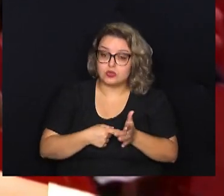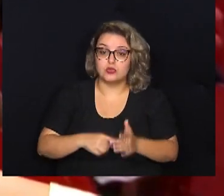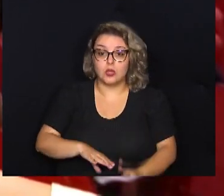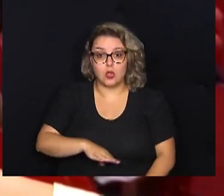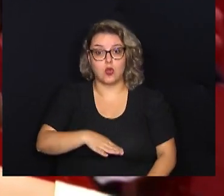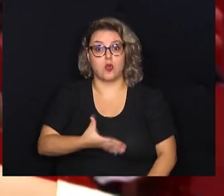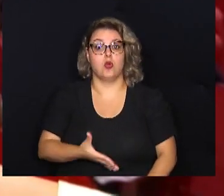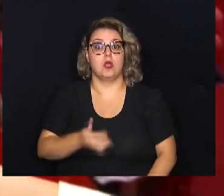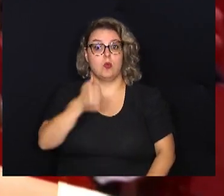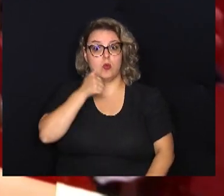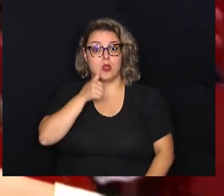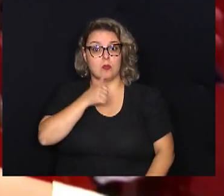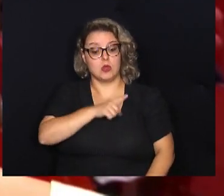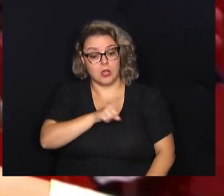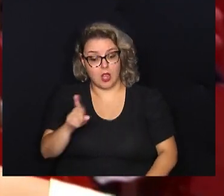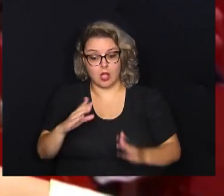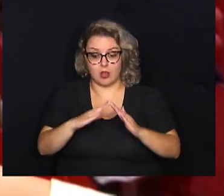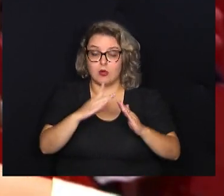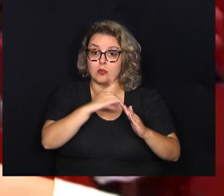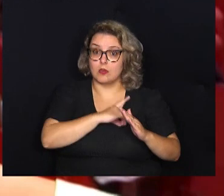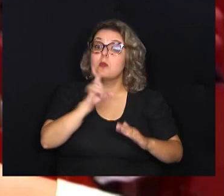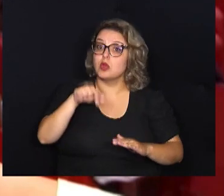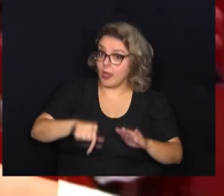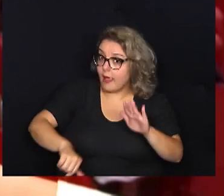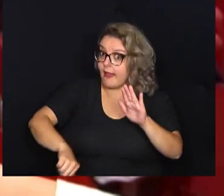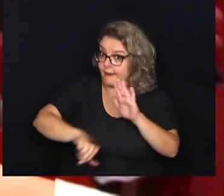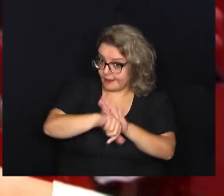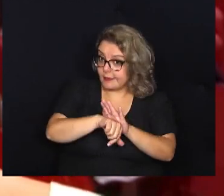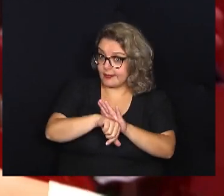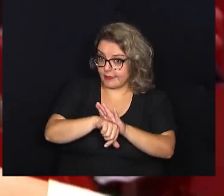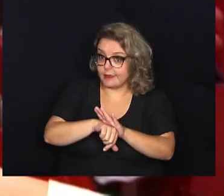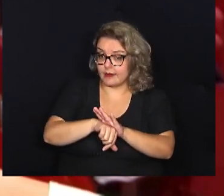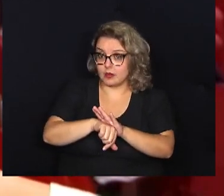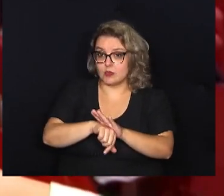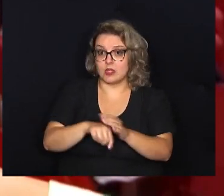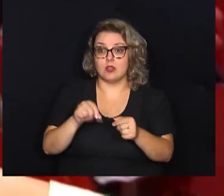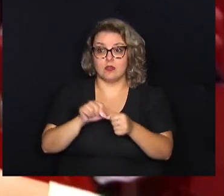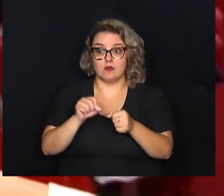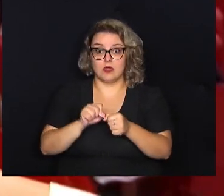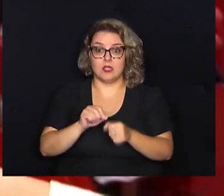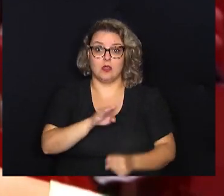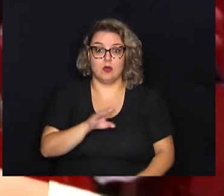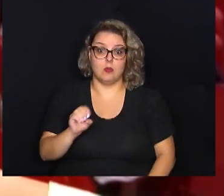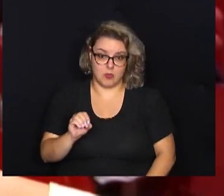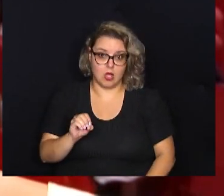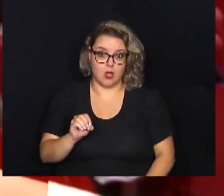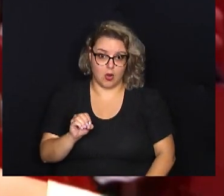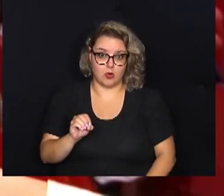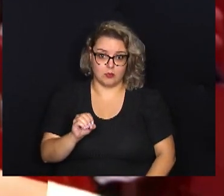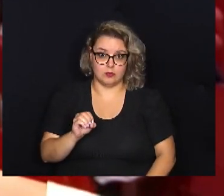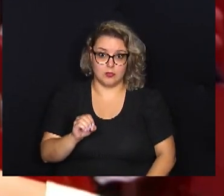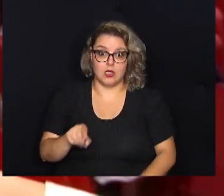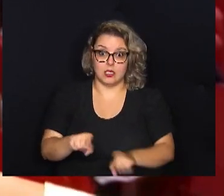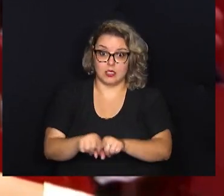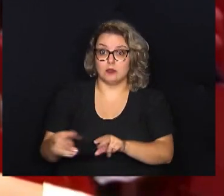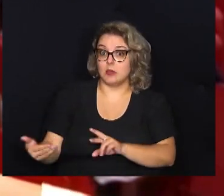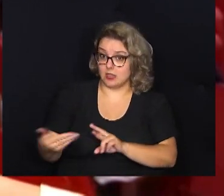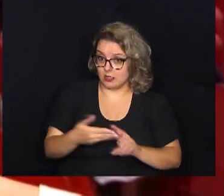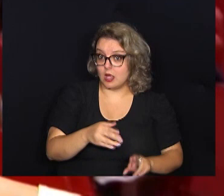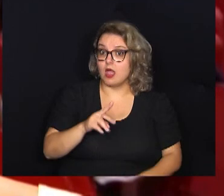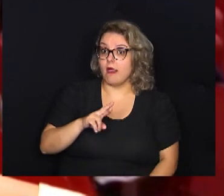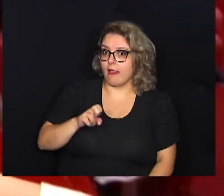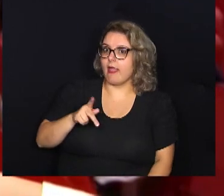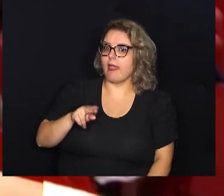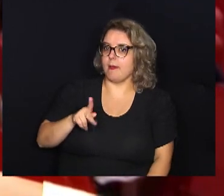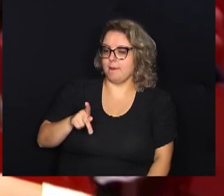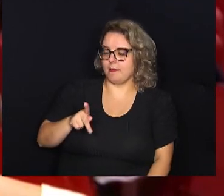até a delegacia, porque isso é crime, e elas realizarem o boletim de ocorrência e representar. E lá vai ter uma equipe